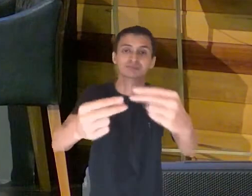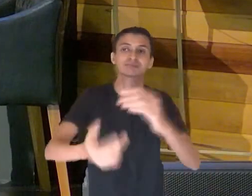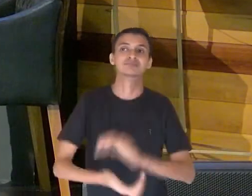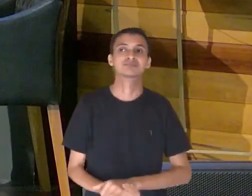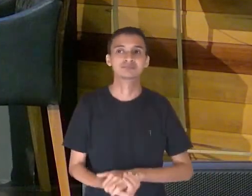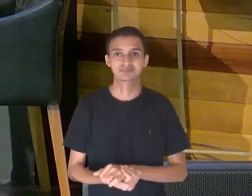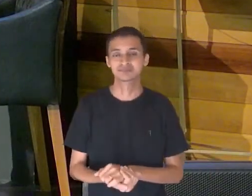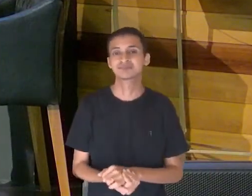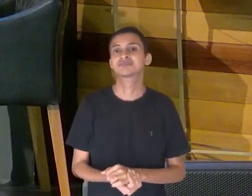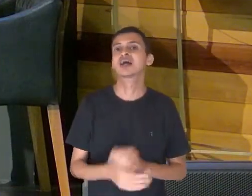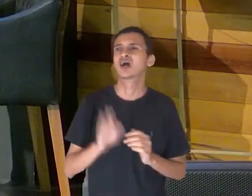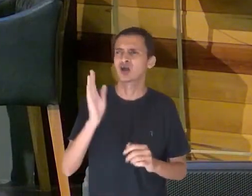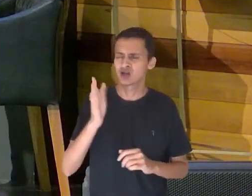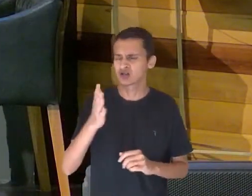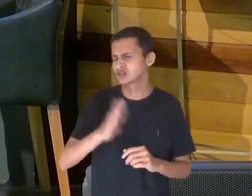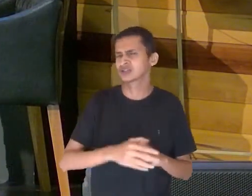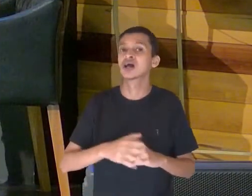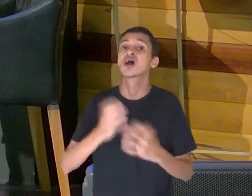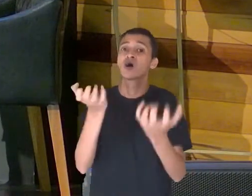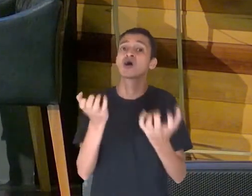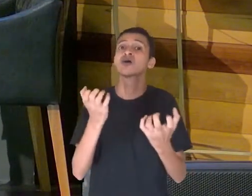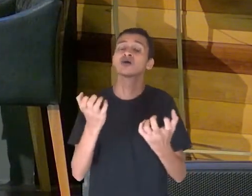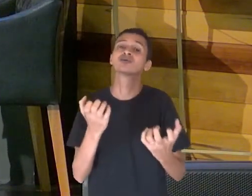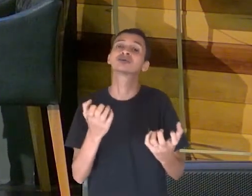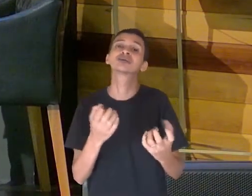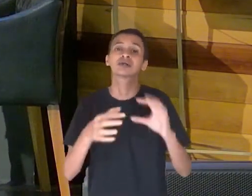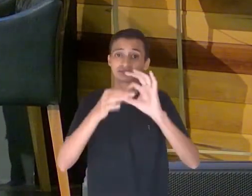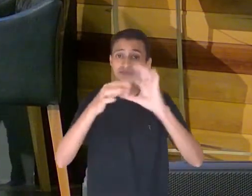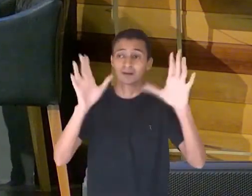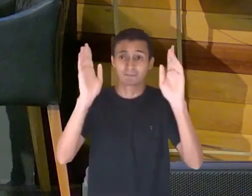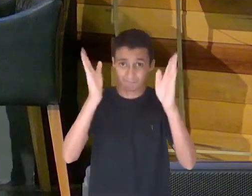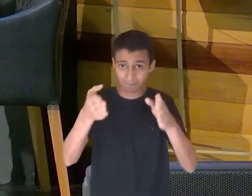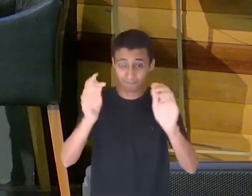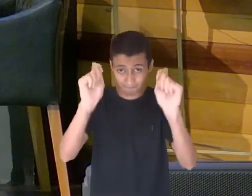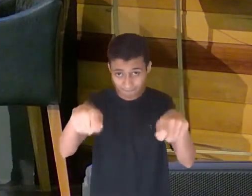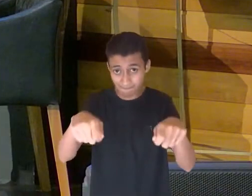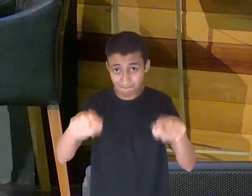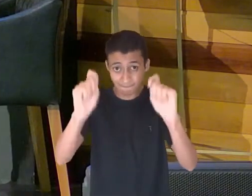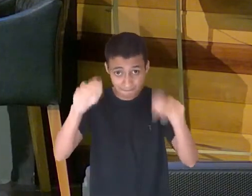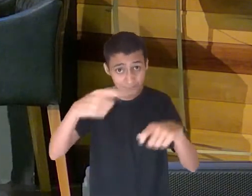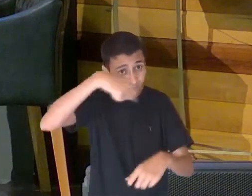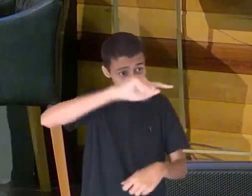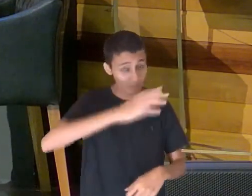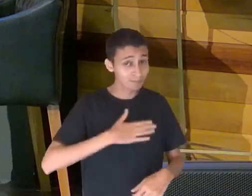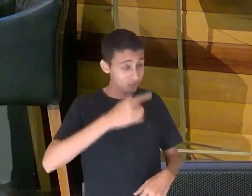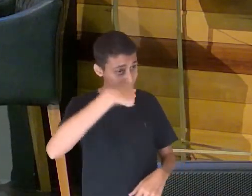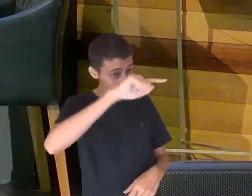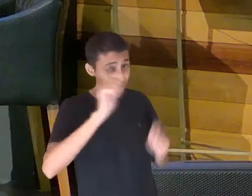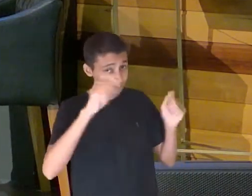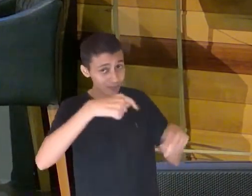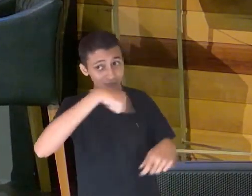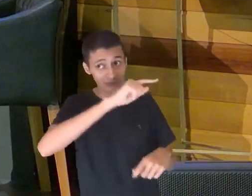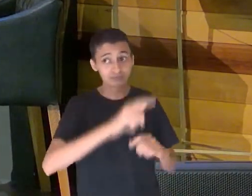Não, gigante a gente já venceu já. Eu só quero a minha escritura. Posso pegar? Josué e Caleb comigo, cadê geral?